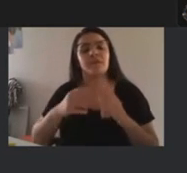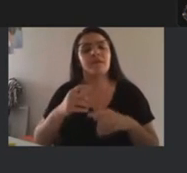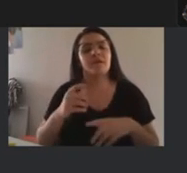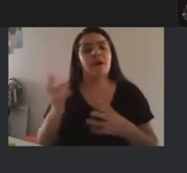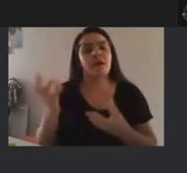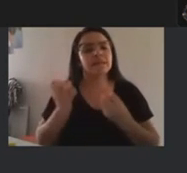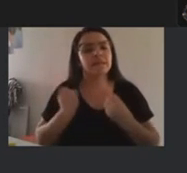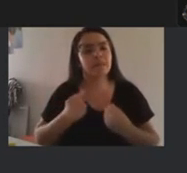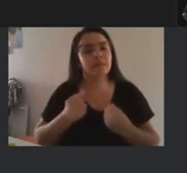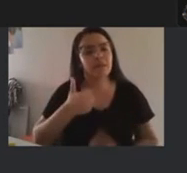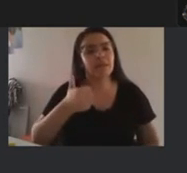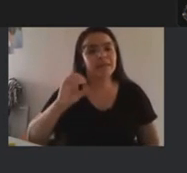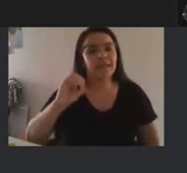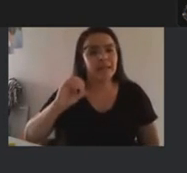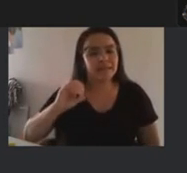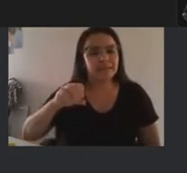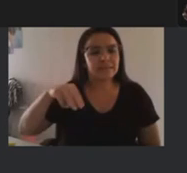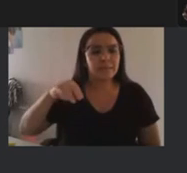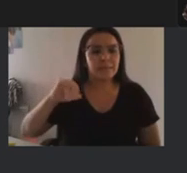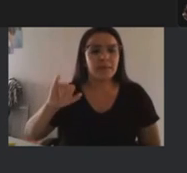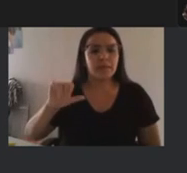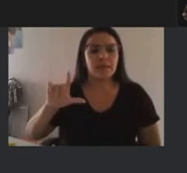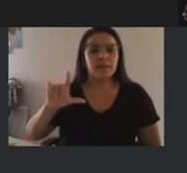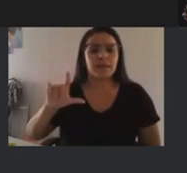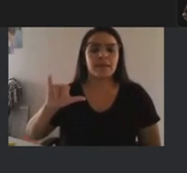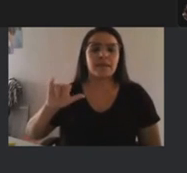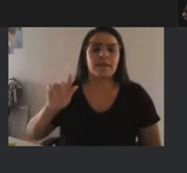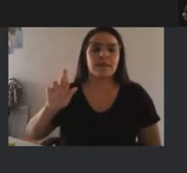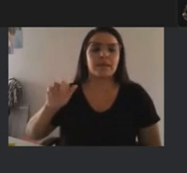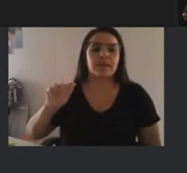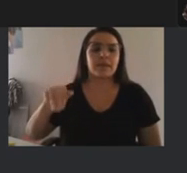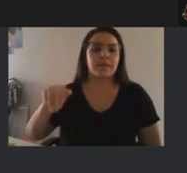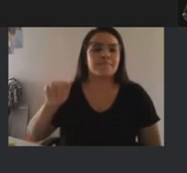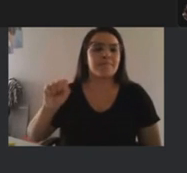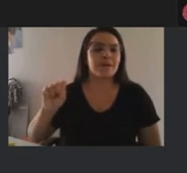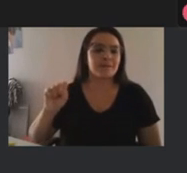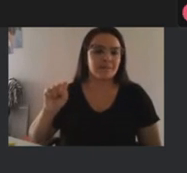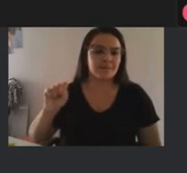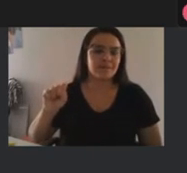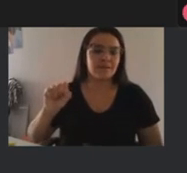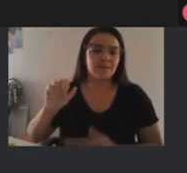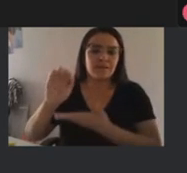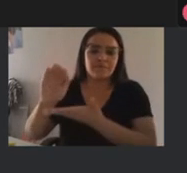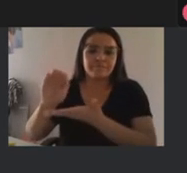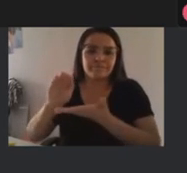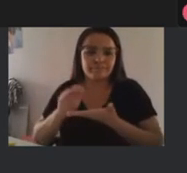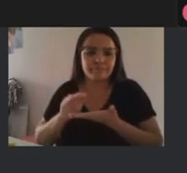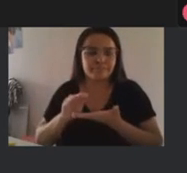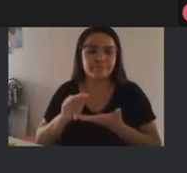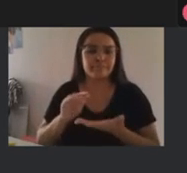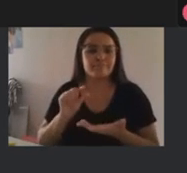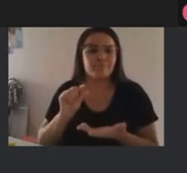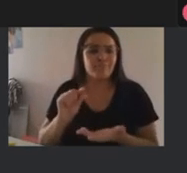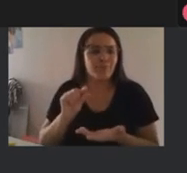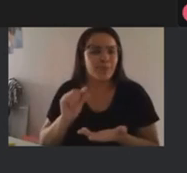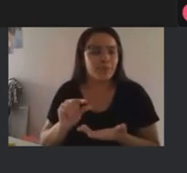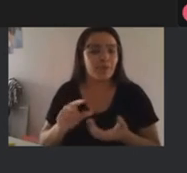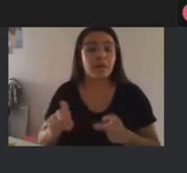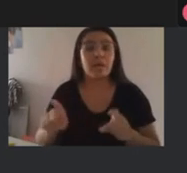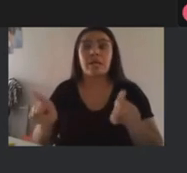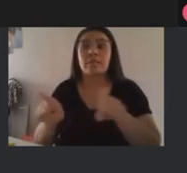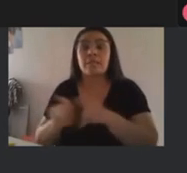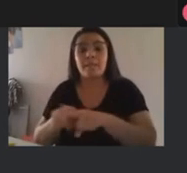10 miligramas de amostra. Então, assim, nós fizemos em pelo de rato também, com esse